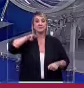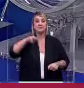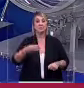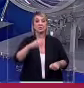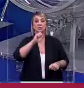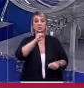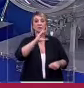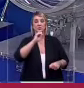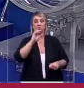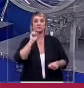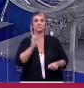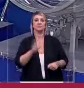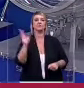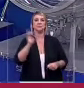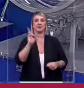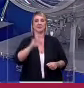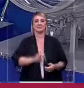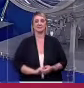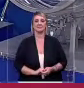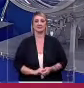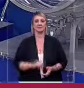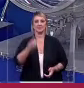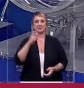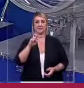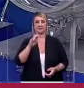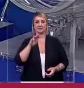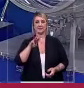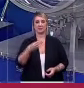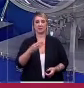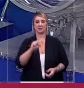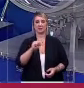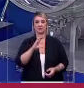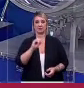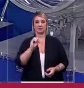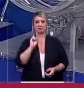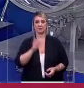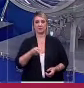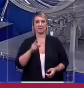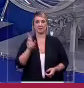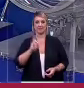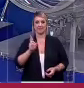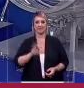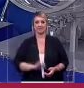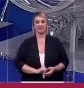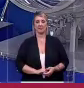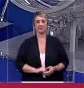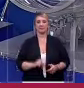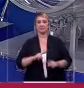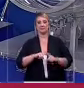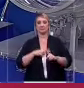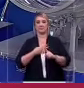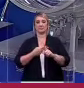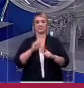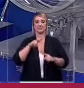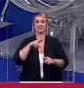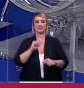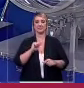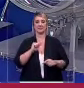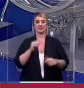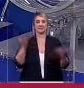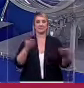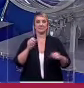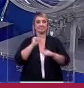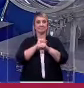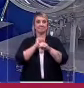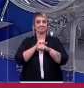e 800 mil reais. 15 milhões e 800 mil reais na dupla cena. Tá esperando esse prêmio sair